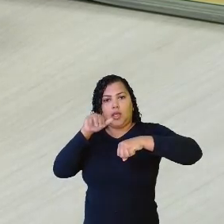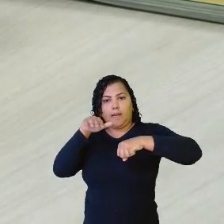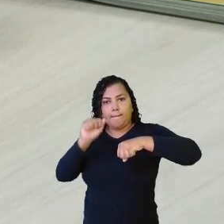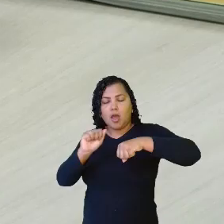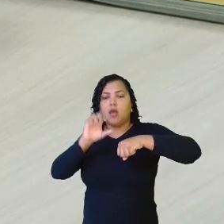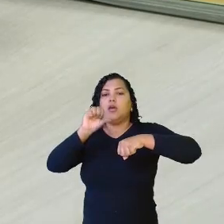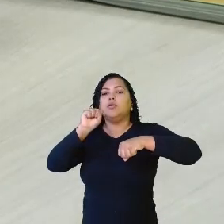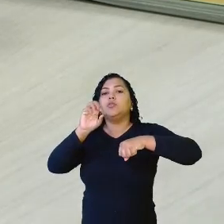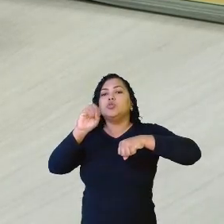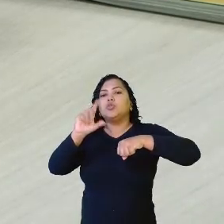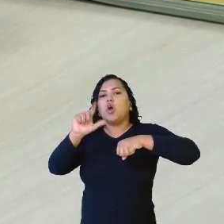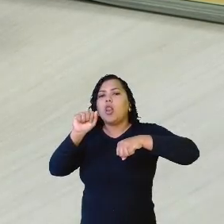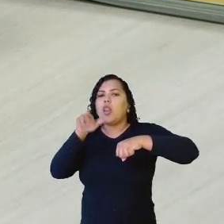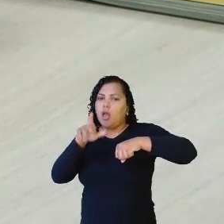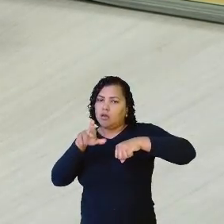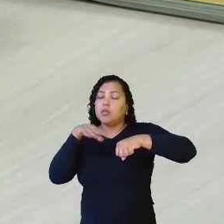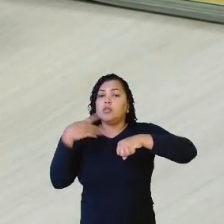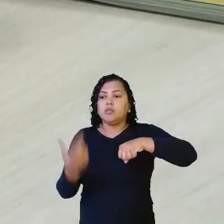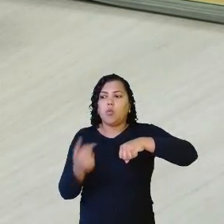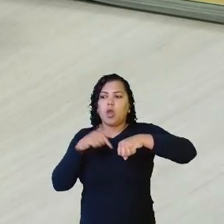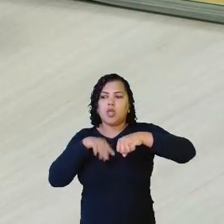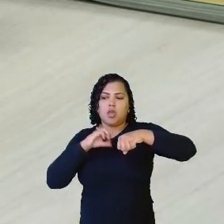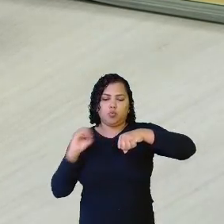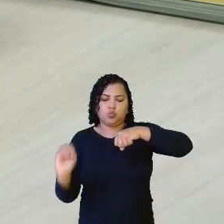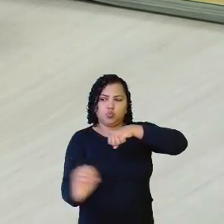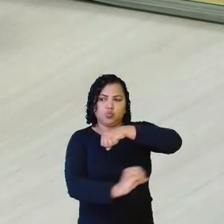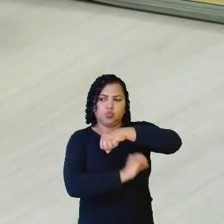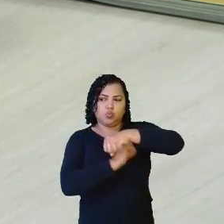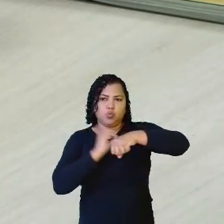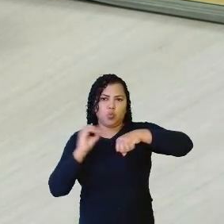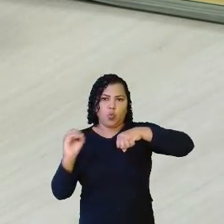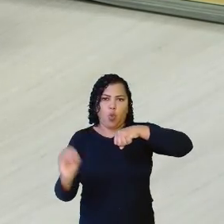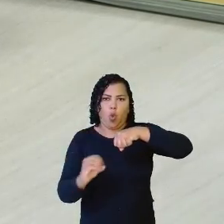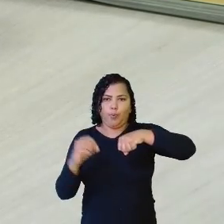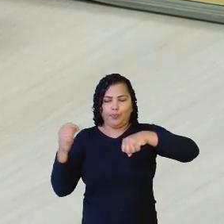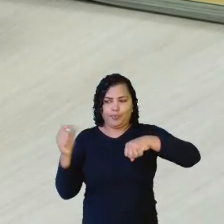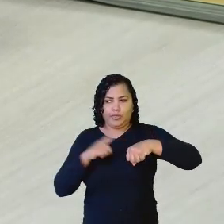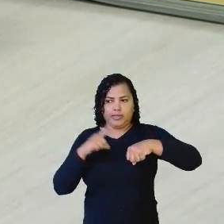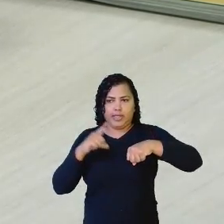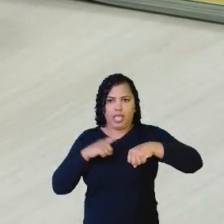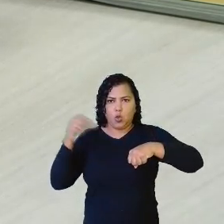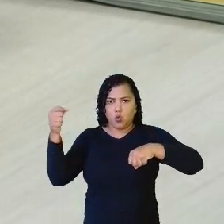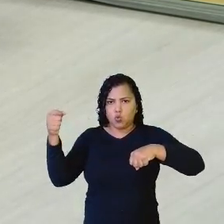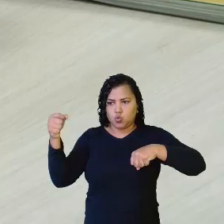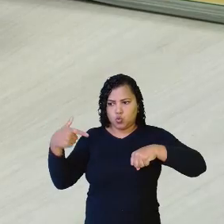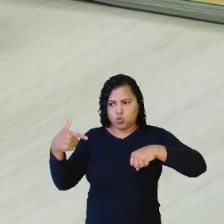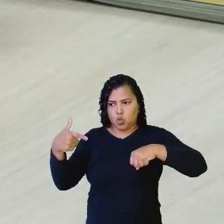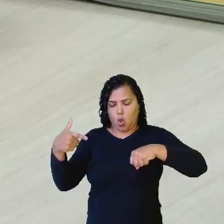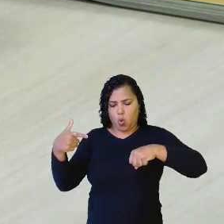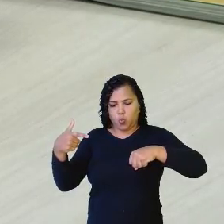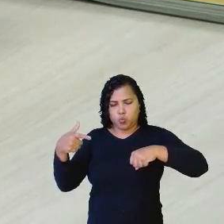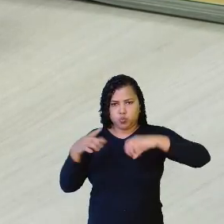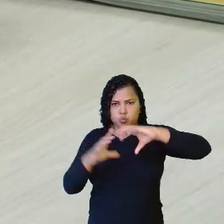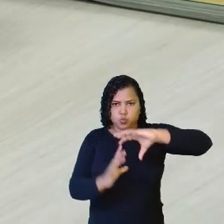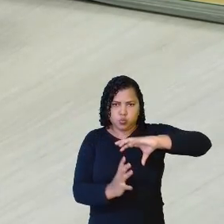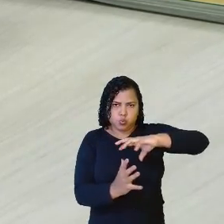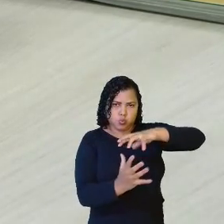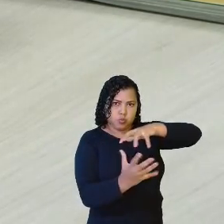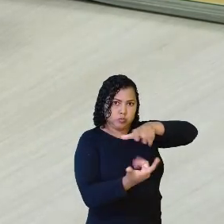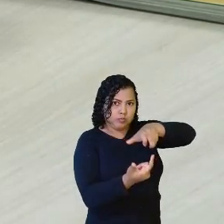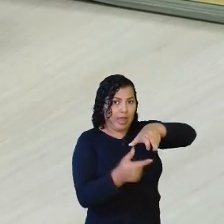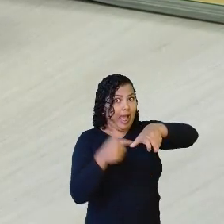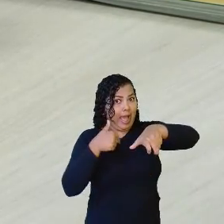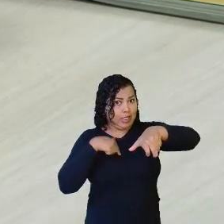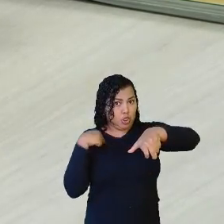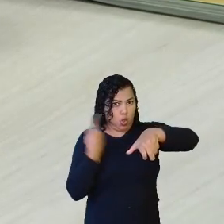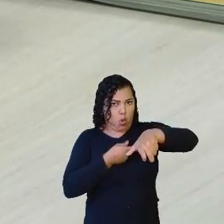e de outro astro que depende do planeta Terra, pertence ao planeta Terra, é o satélite da Terra. Será que vocês imaginam